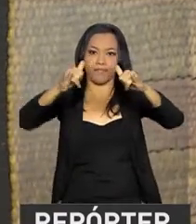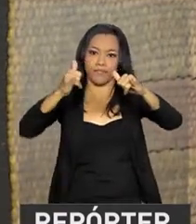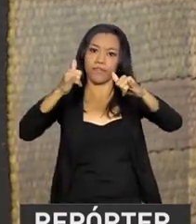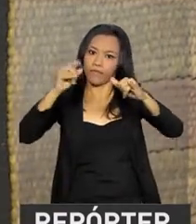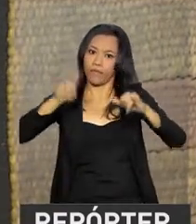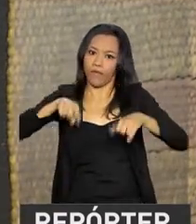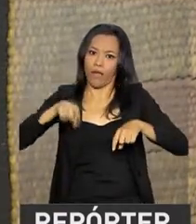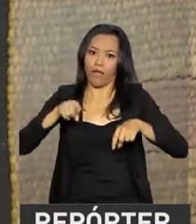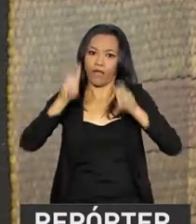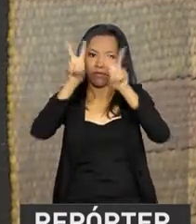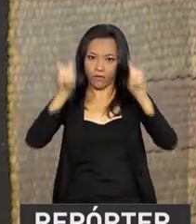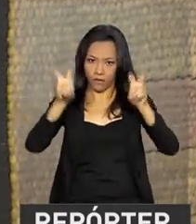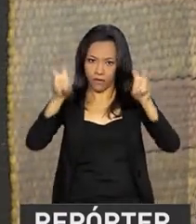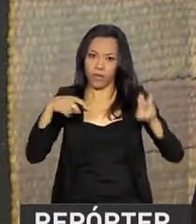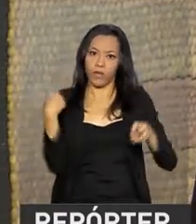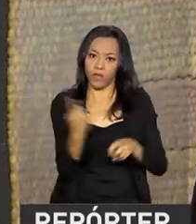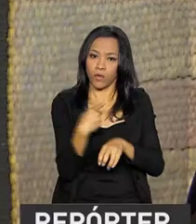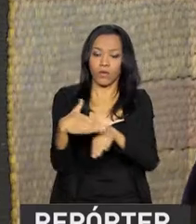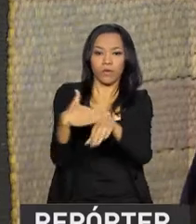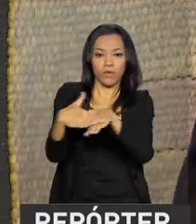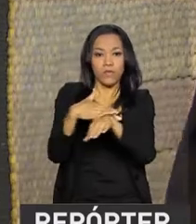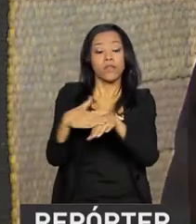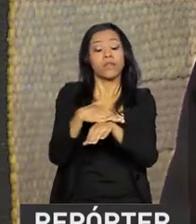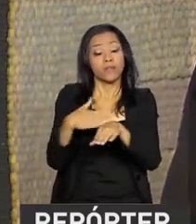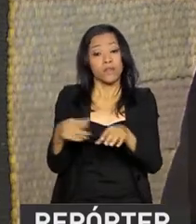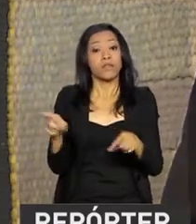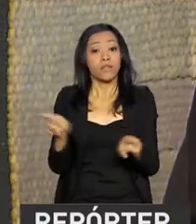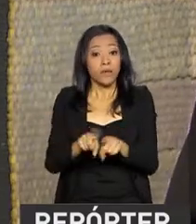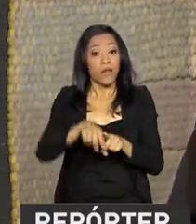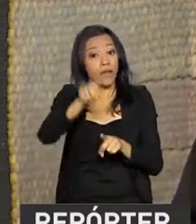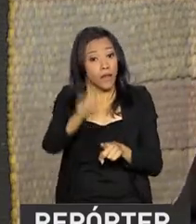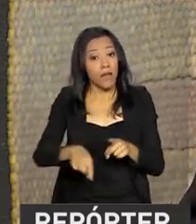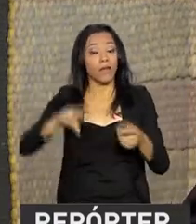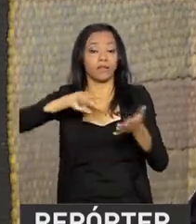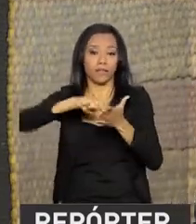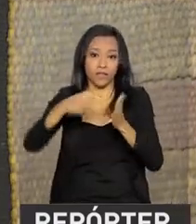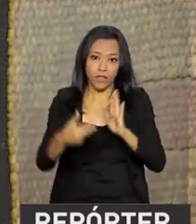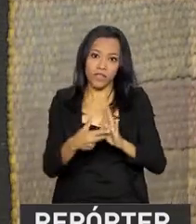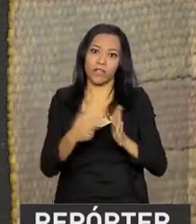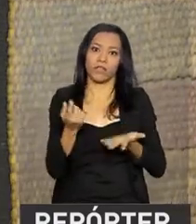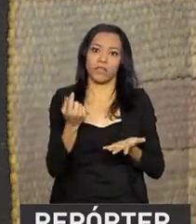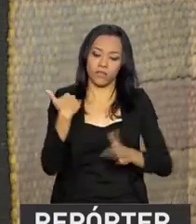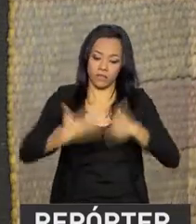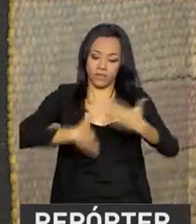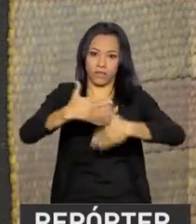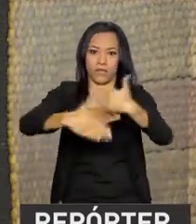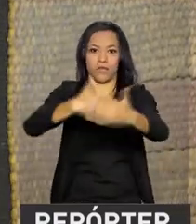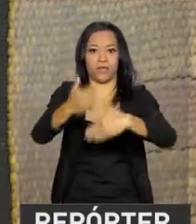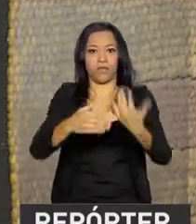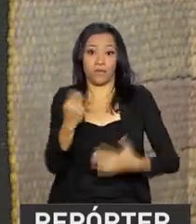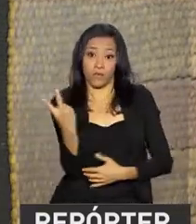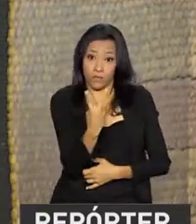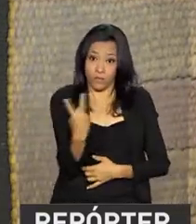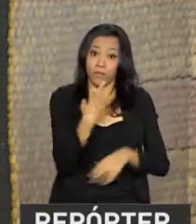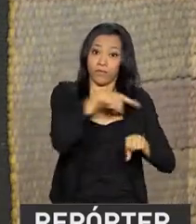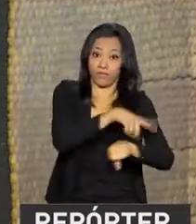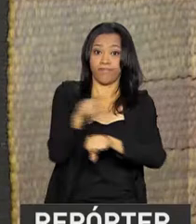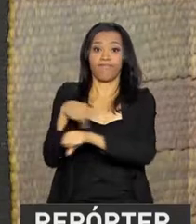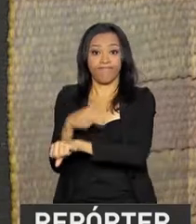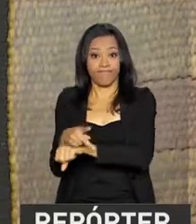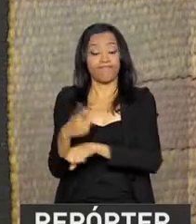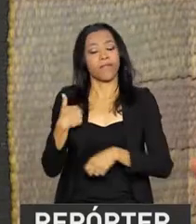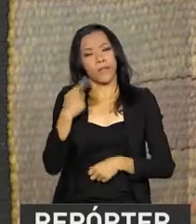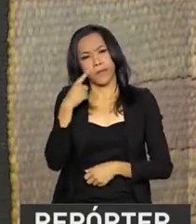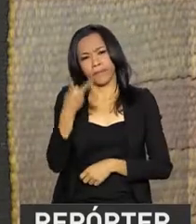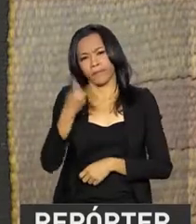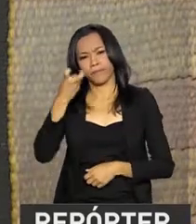qual conversamos, também é igualmente significativa para o desenvolvimento de nossos países. Eu